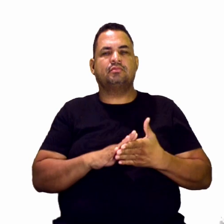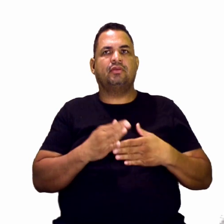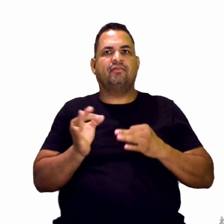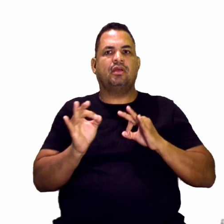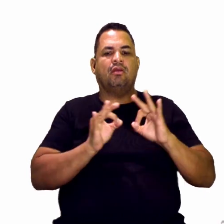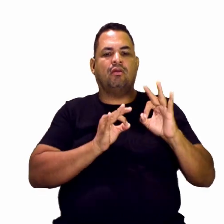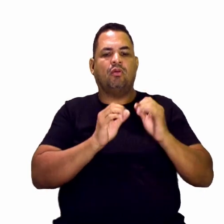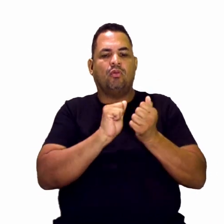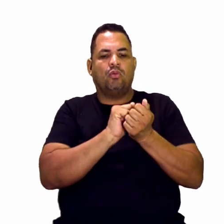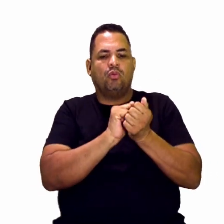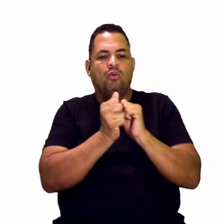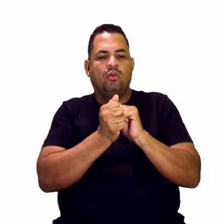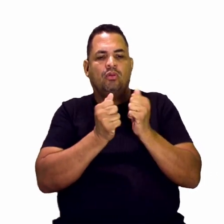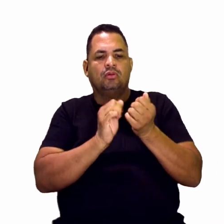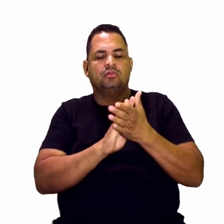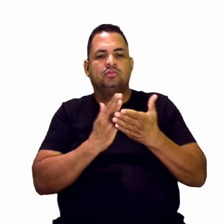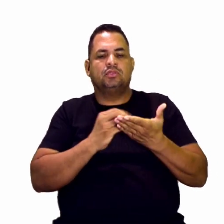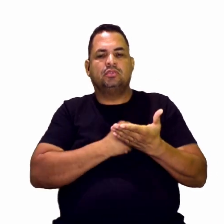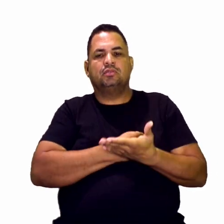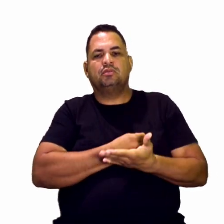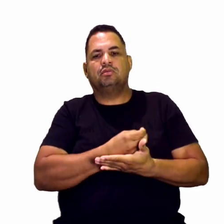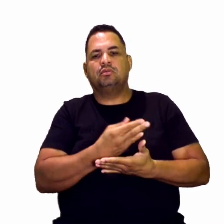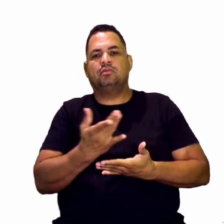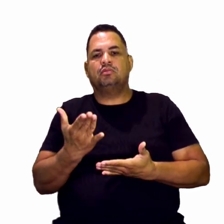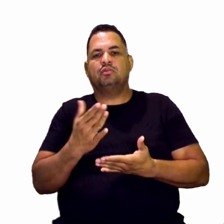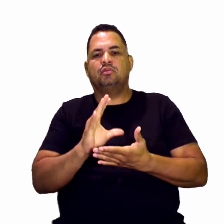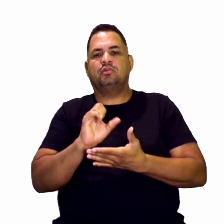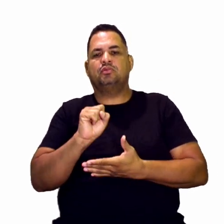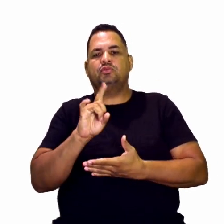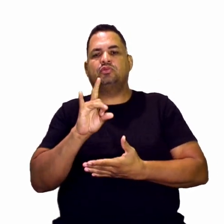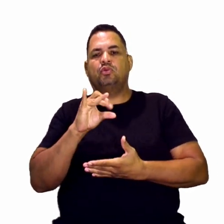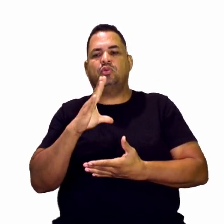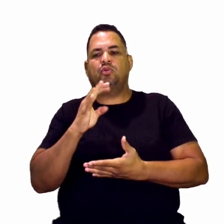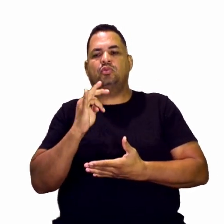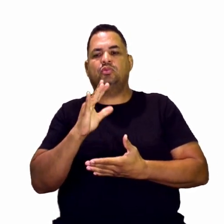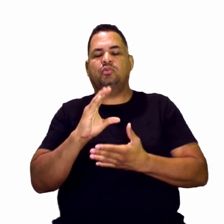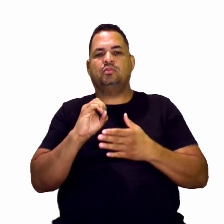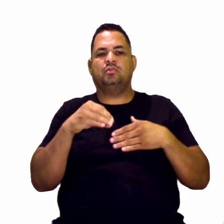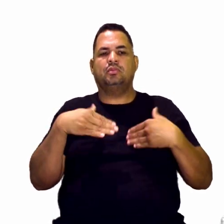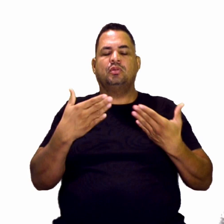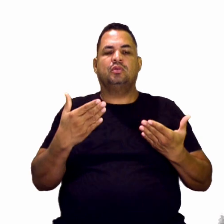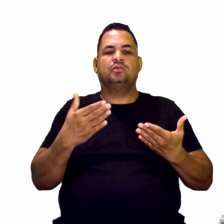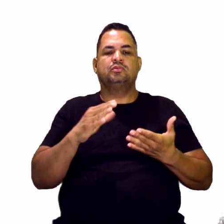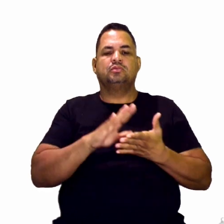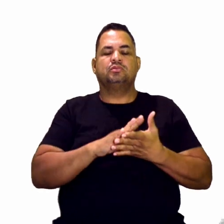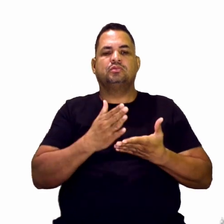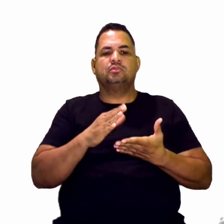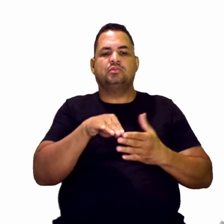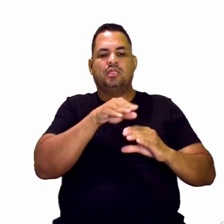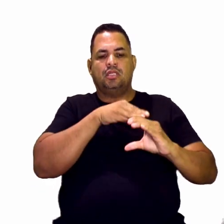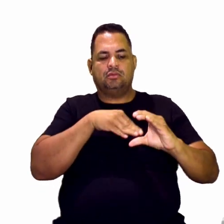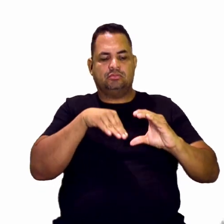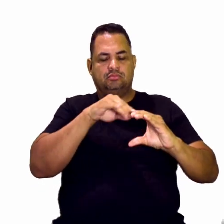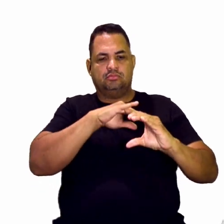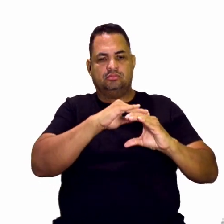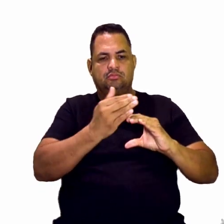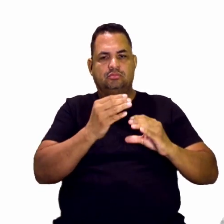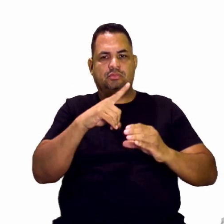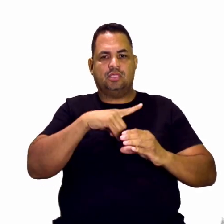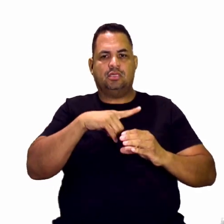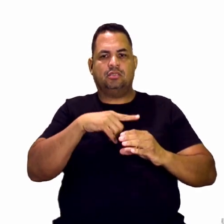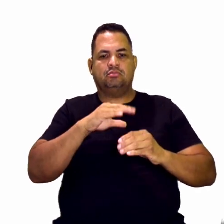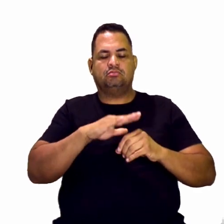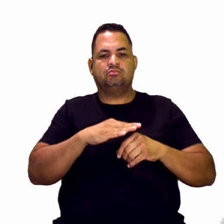ditar isso é justamente a concentração de soluto. Então, no local que tem mais